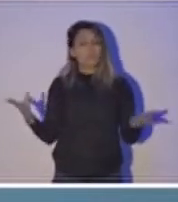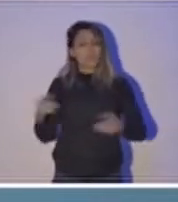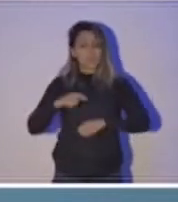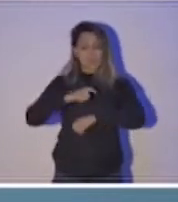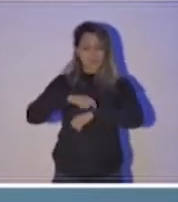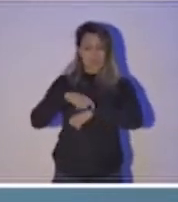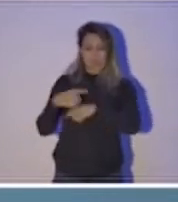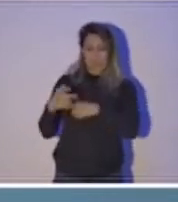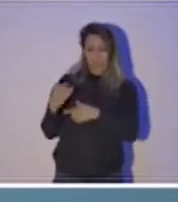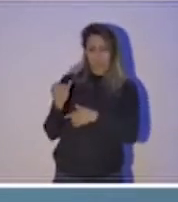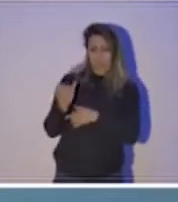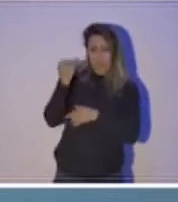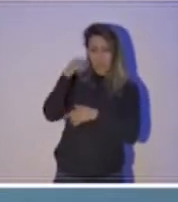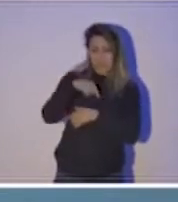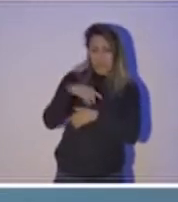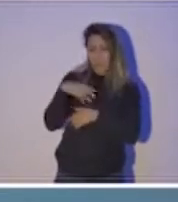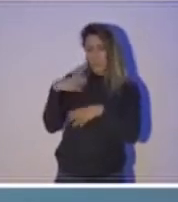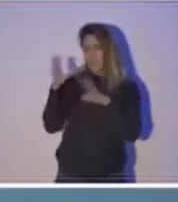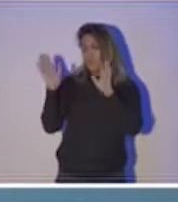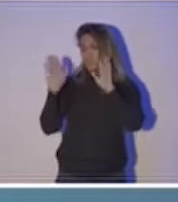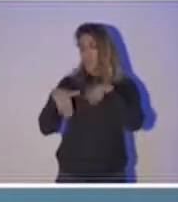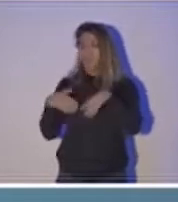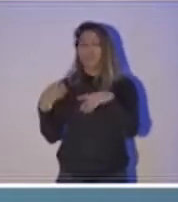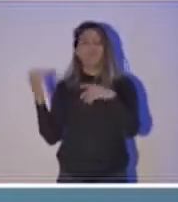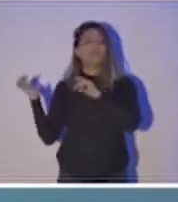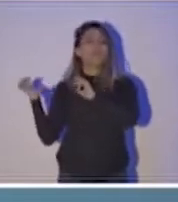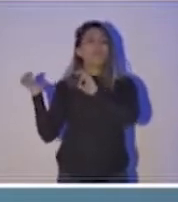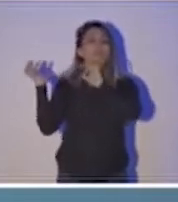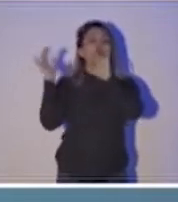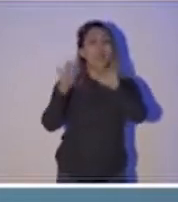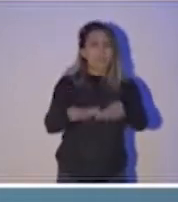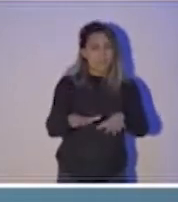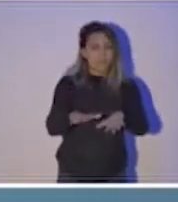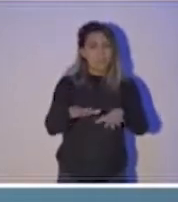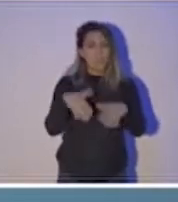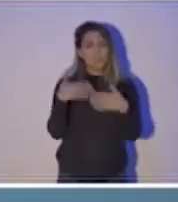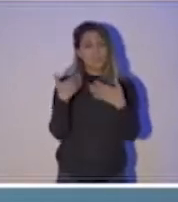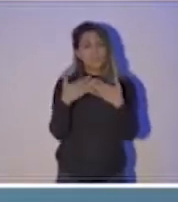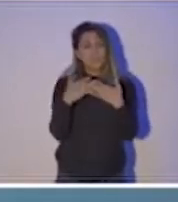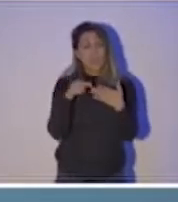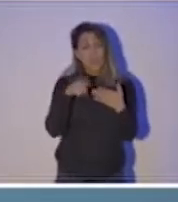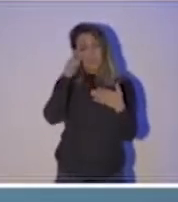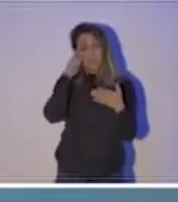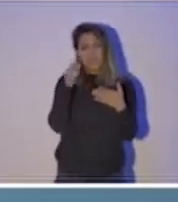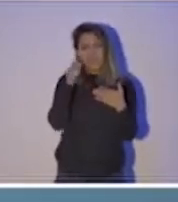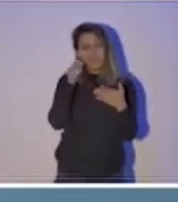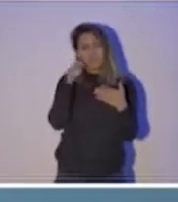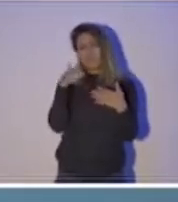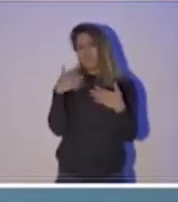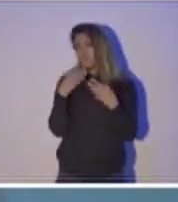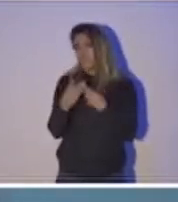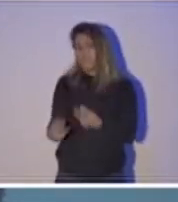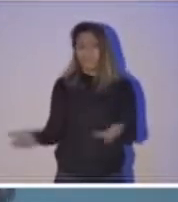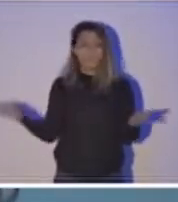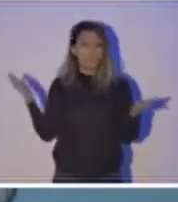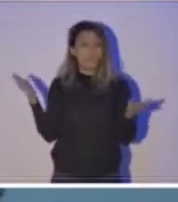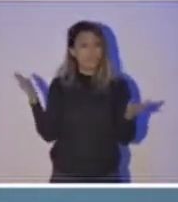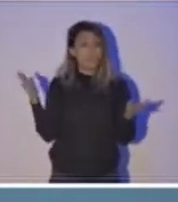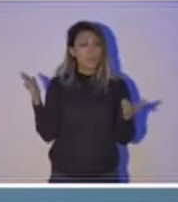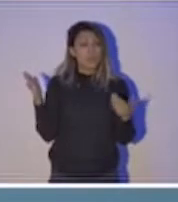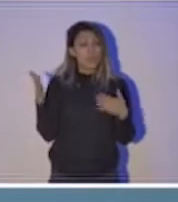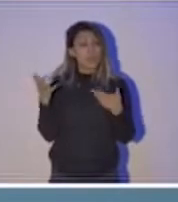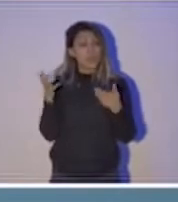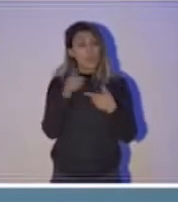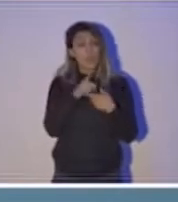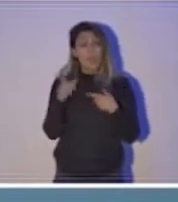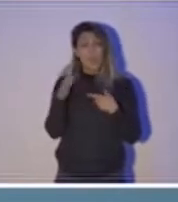essa aula deixa de ser interessante, deixa de ser relevante. Queria que vocês comentassem isso um pouquinho e dissessem,